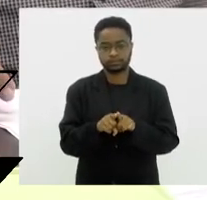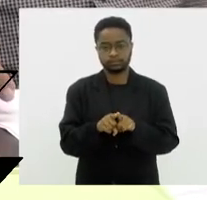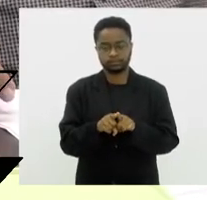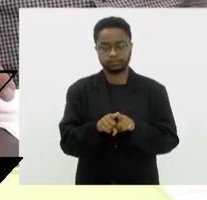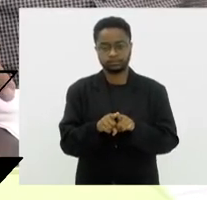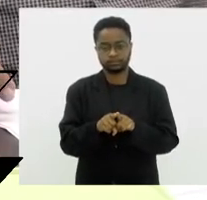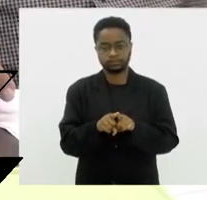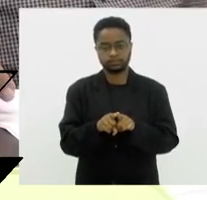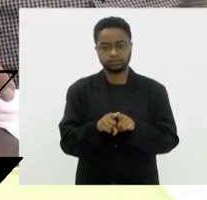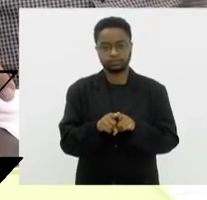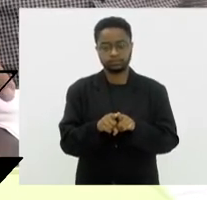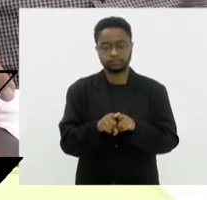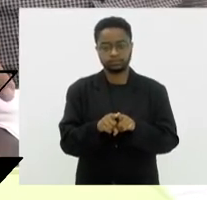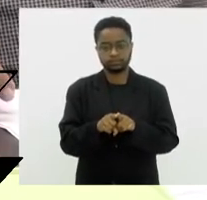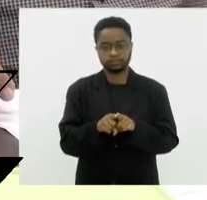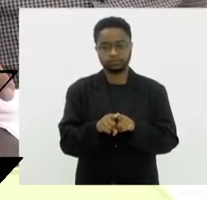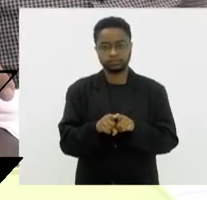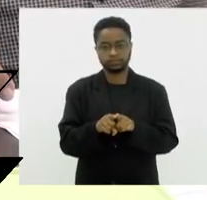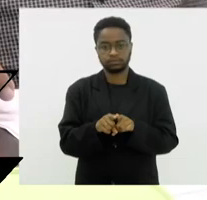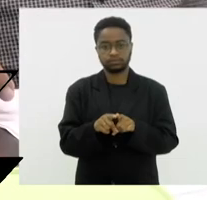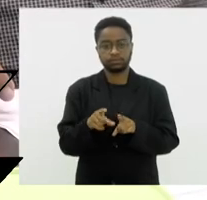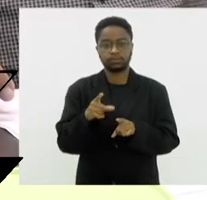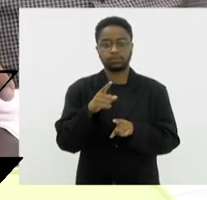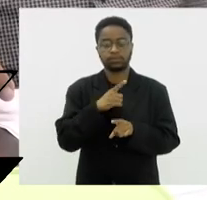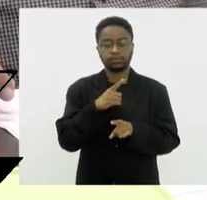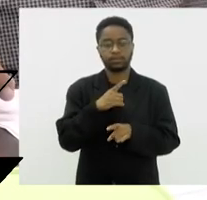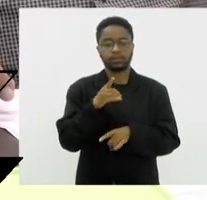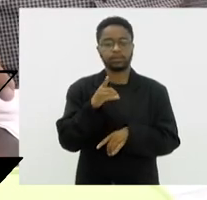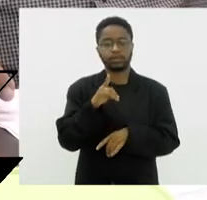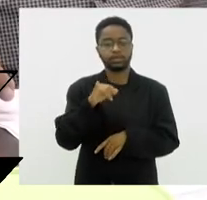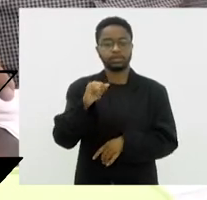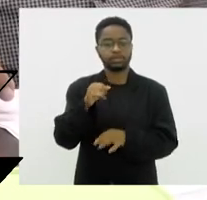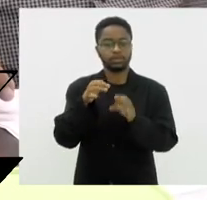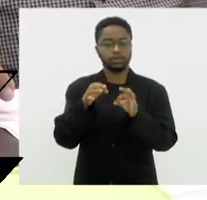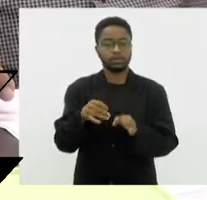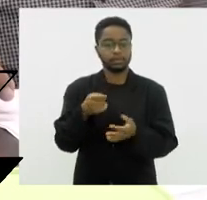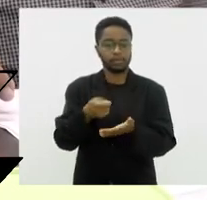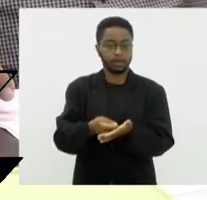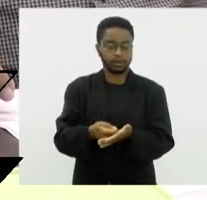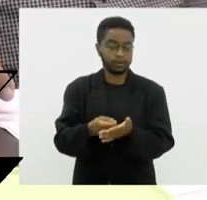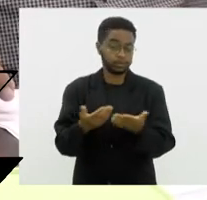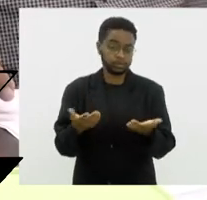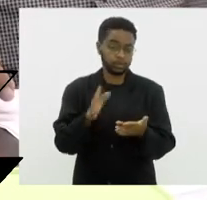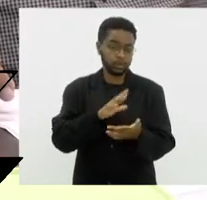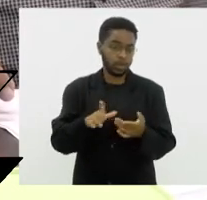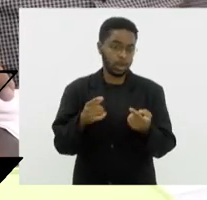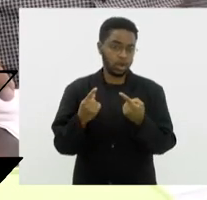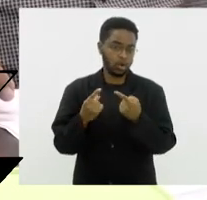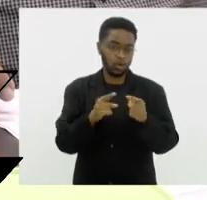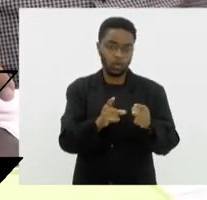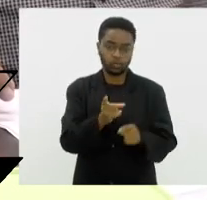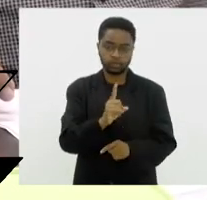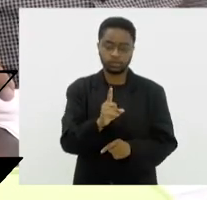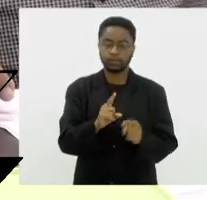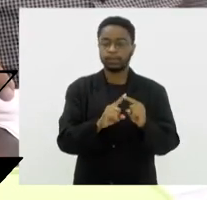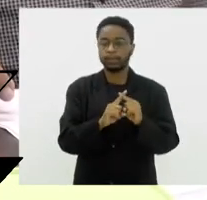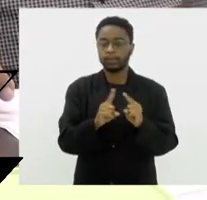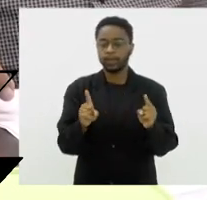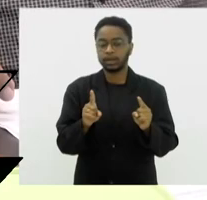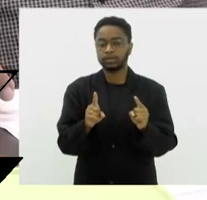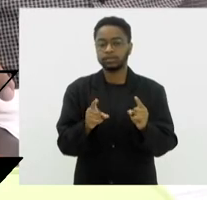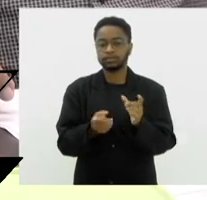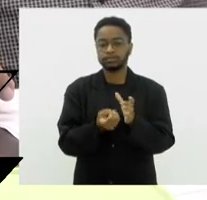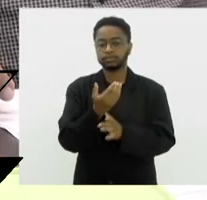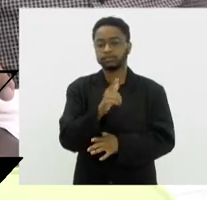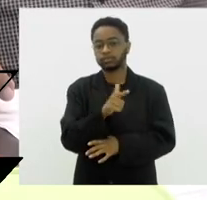prevê a dação em pagamento. Prevê, então não contraria. Mas estabelece